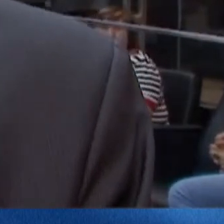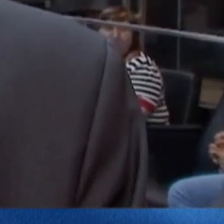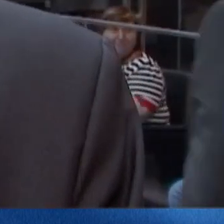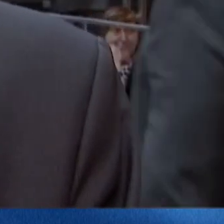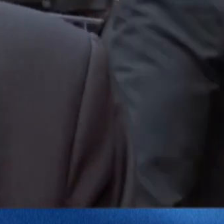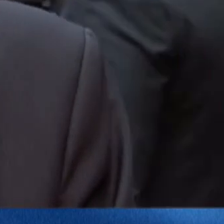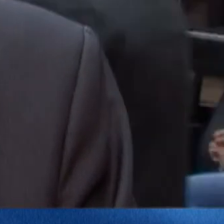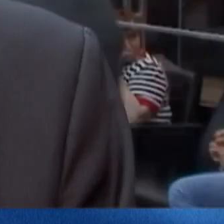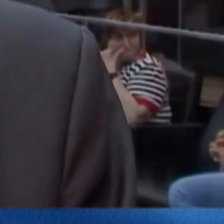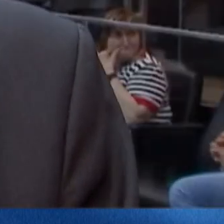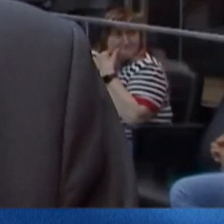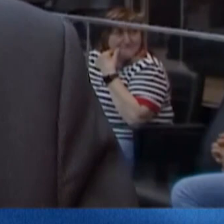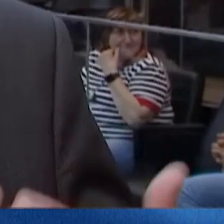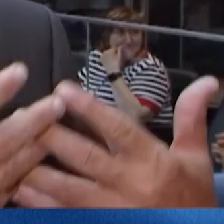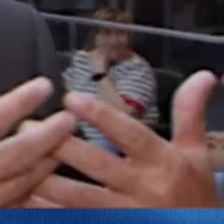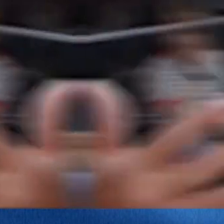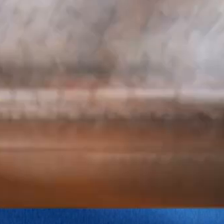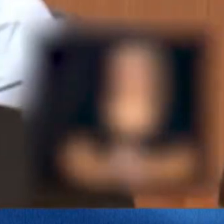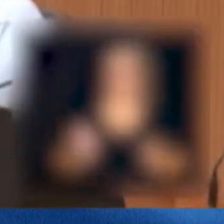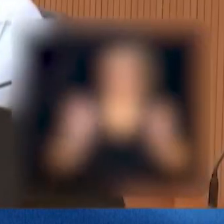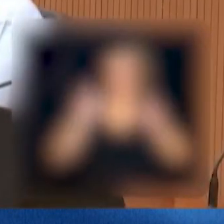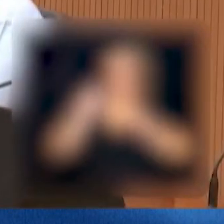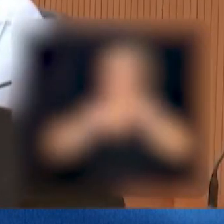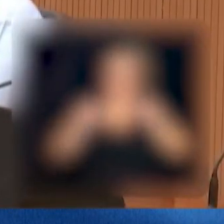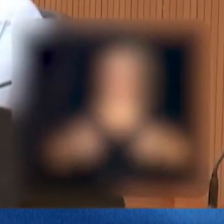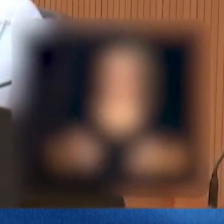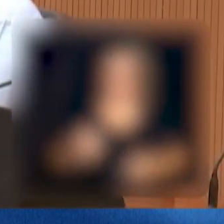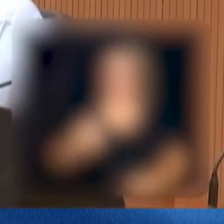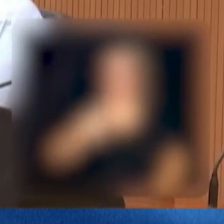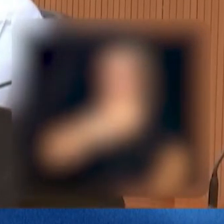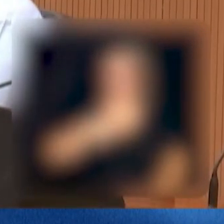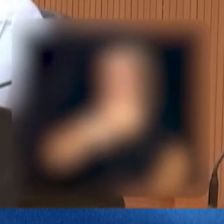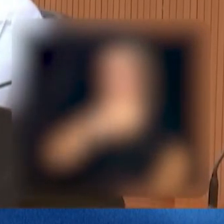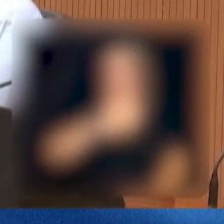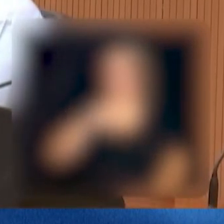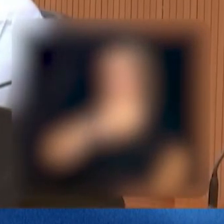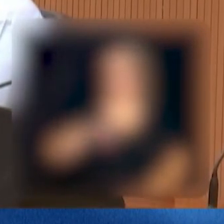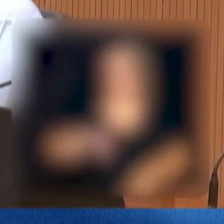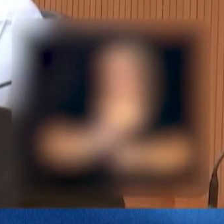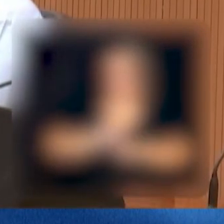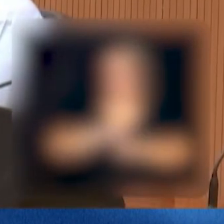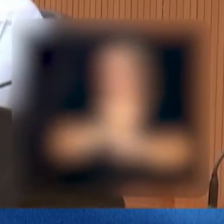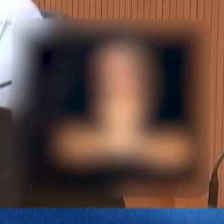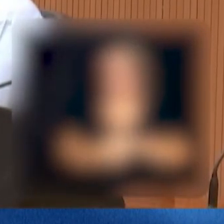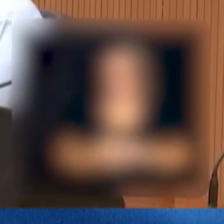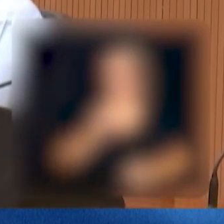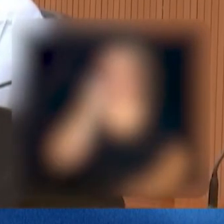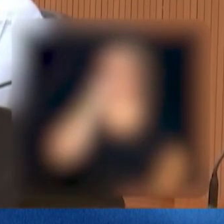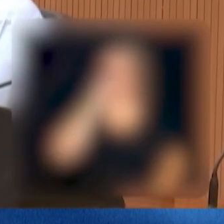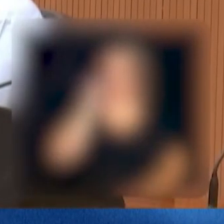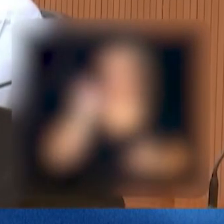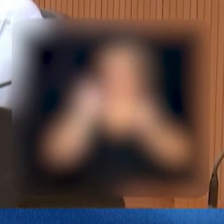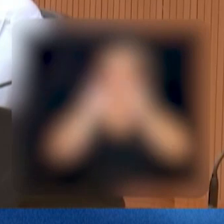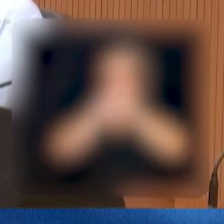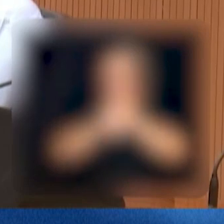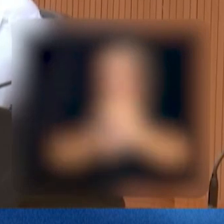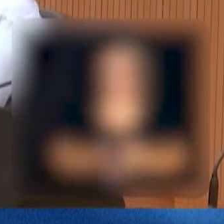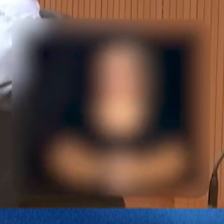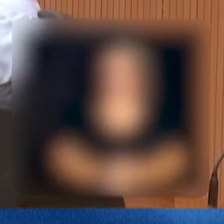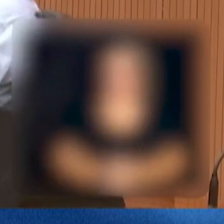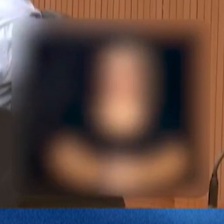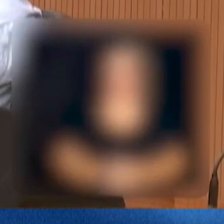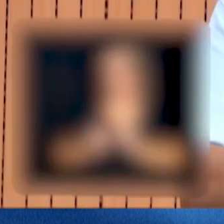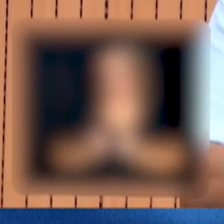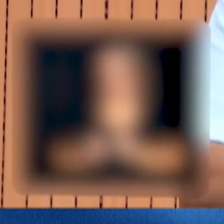social, educacional e profissional. Comissão de Política Social e Saúde da Câmara se reúne, analisa